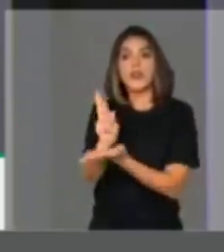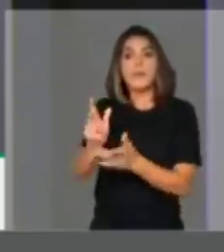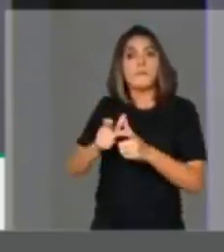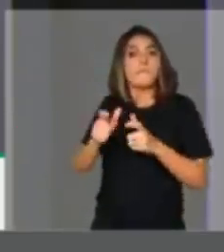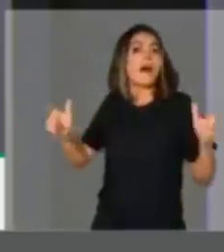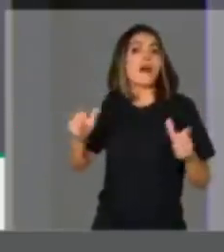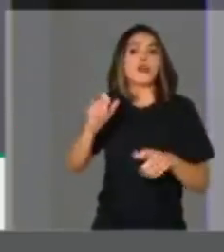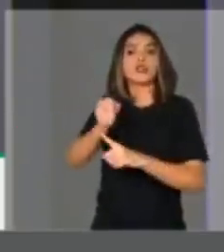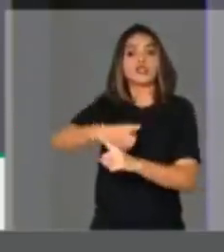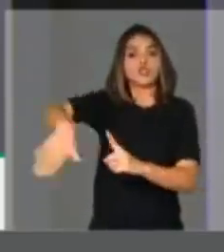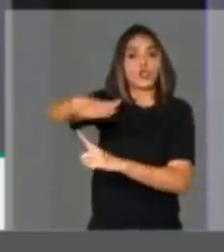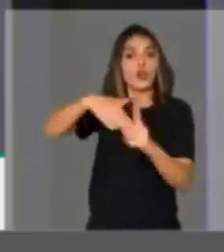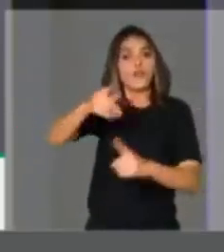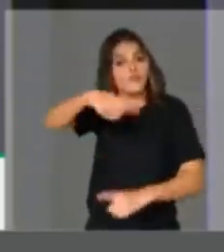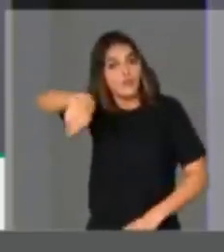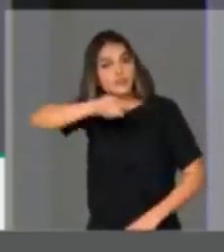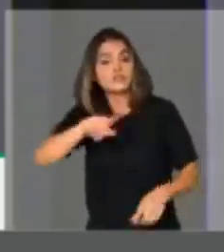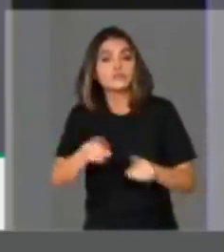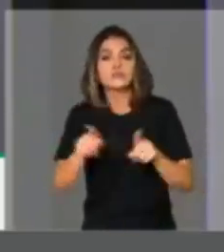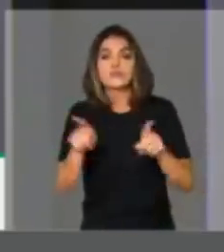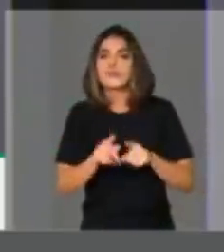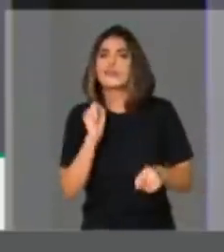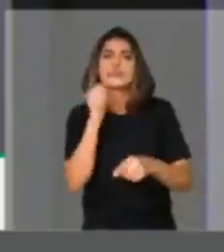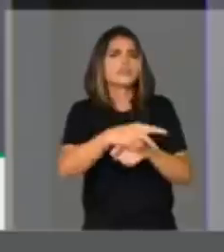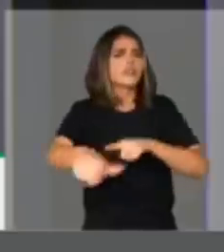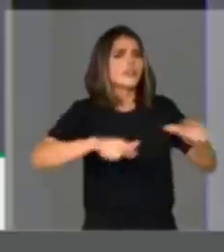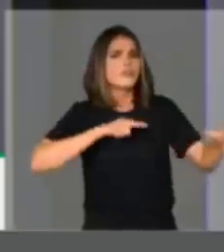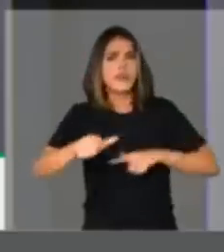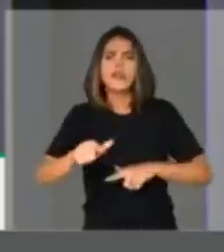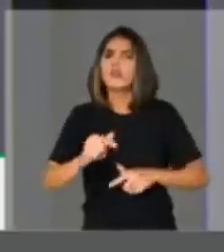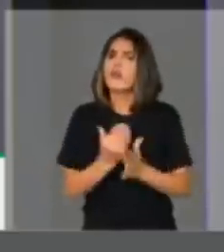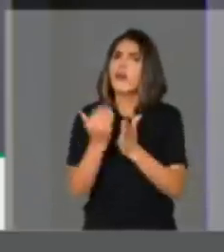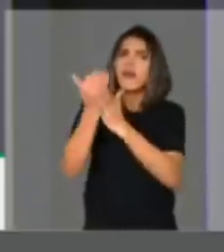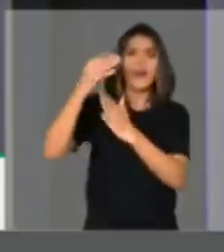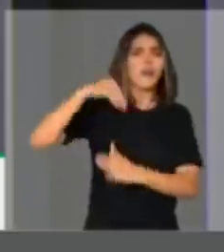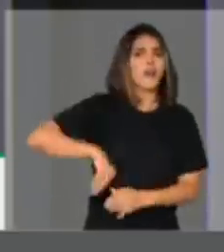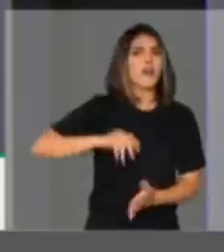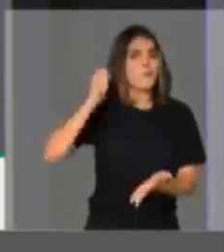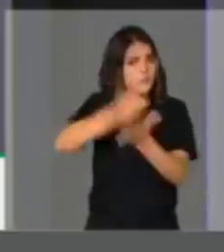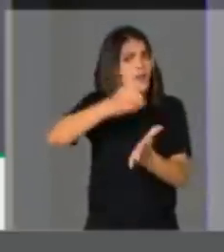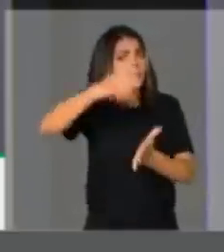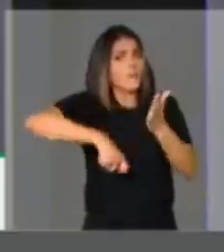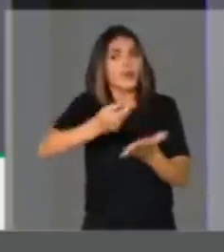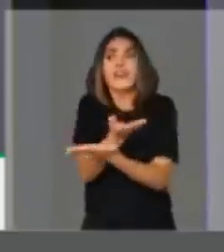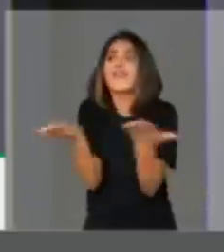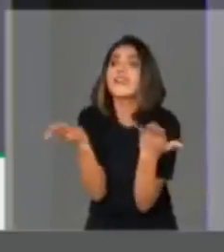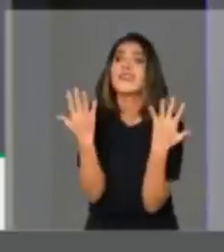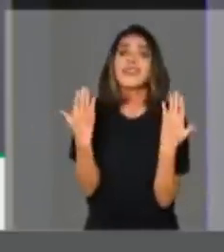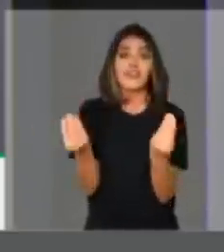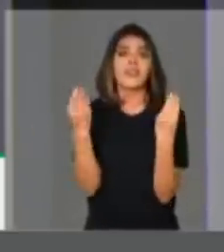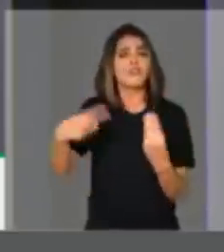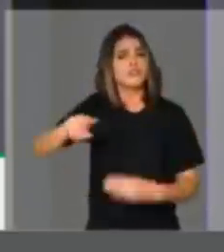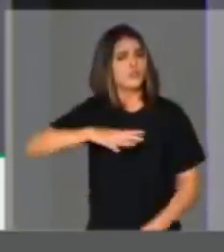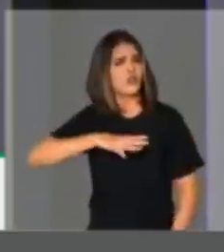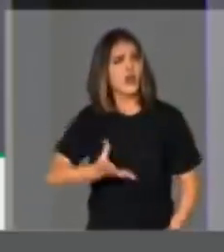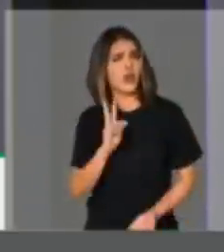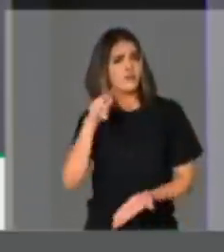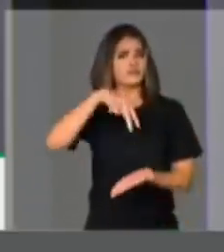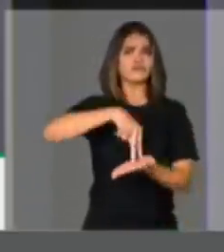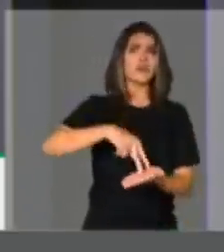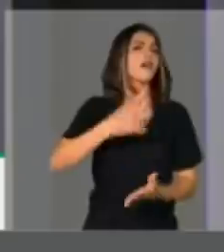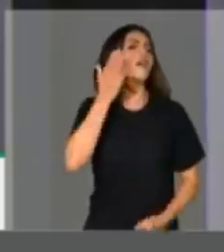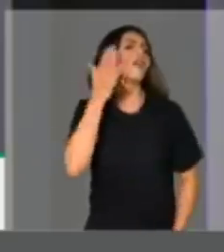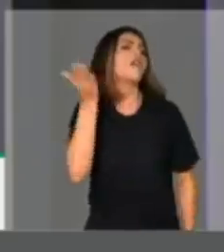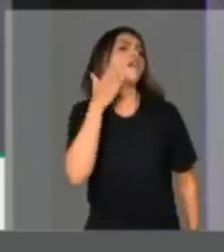sociedade, vocês representam a maior parte dos geradores de empregos, dos geradores de renda e dos pagadores de impostos. Mas vocês não têm coragem de pisar aqui ou dar a